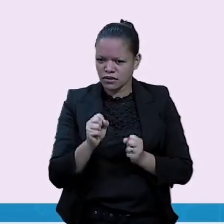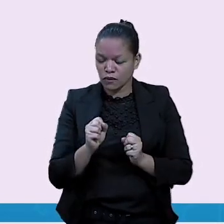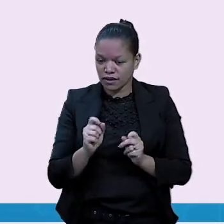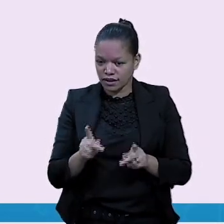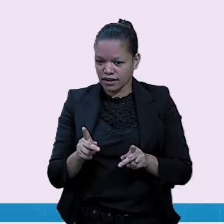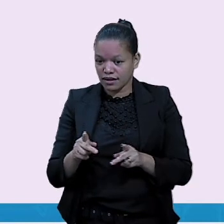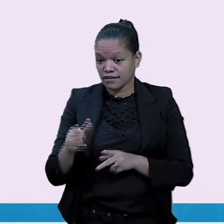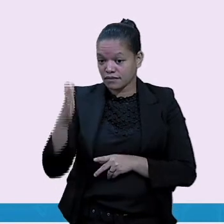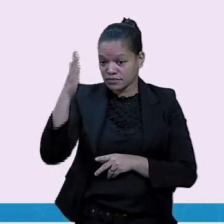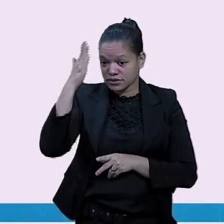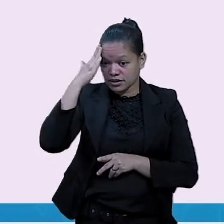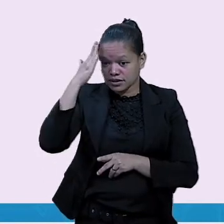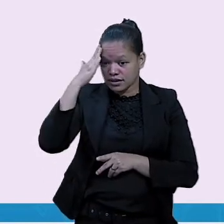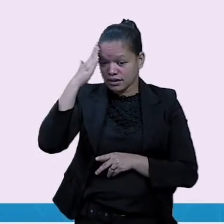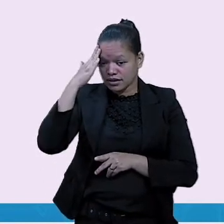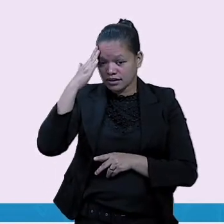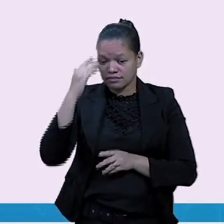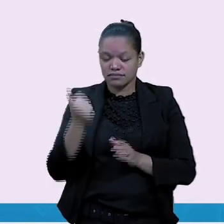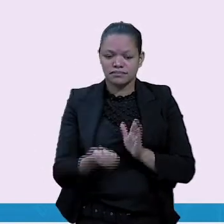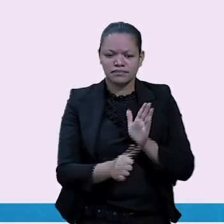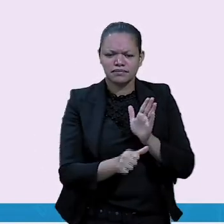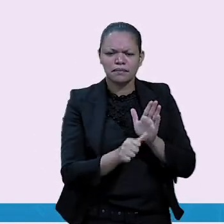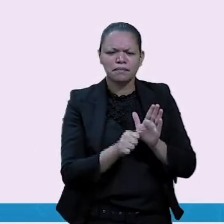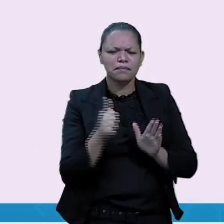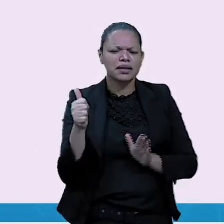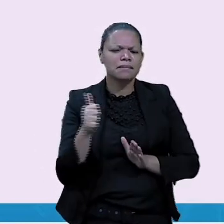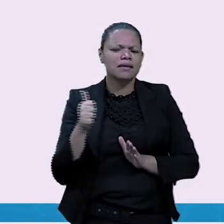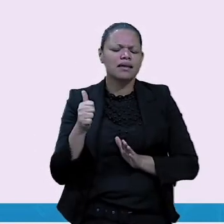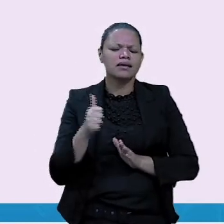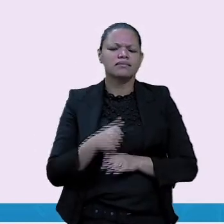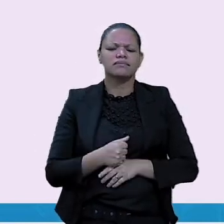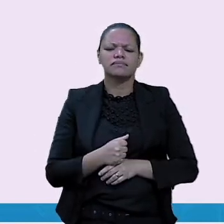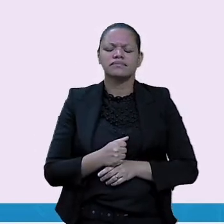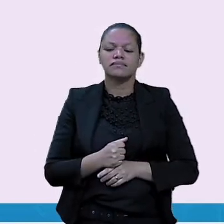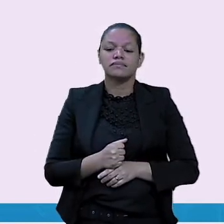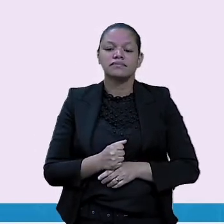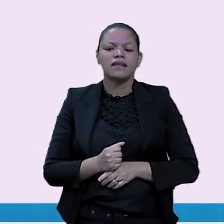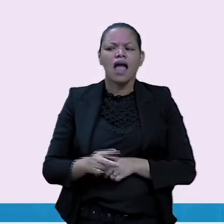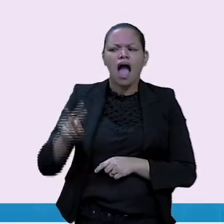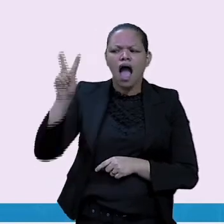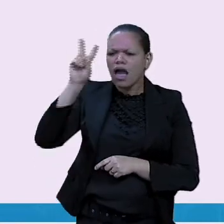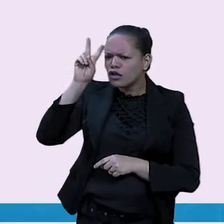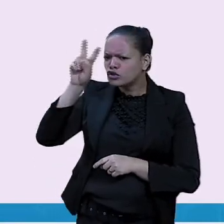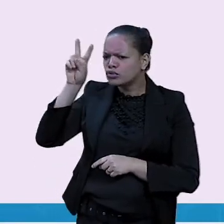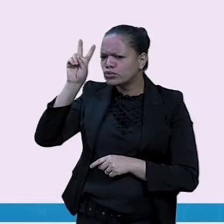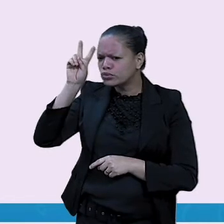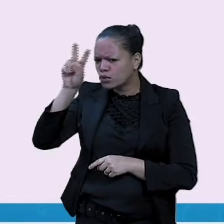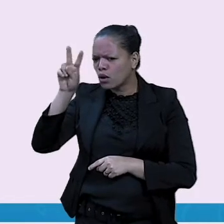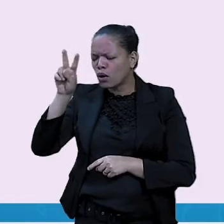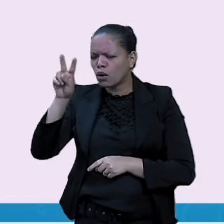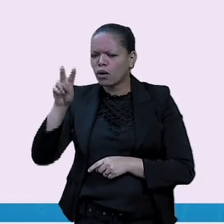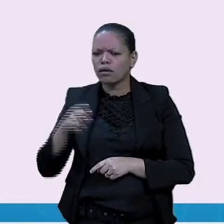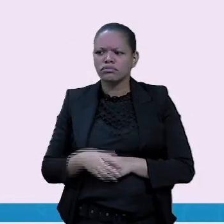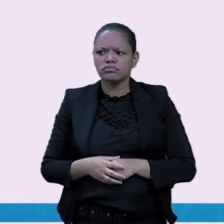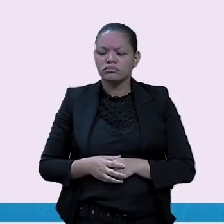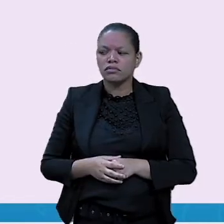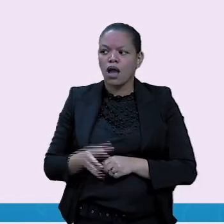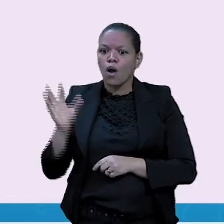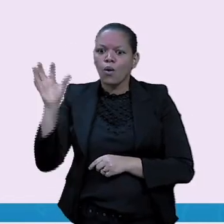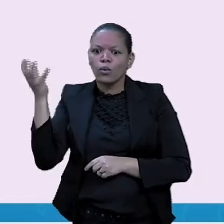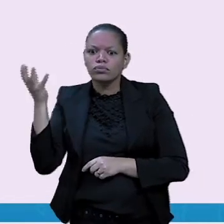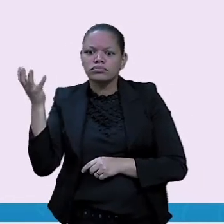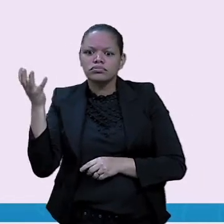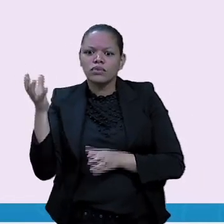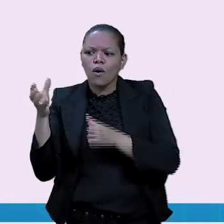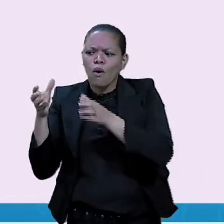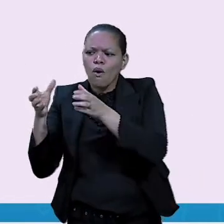entender a nossa tirinha. Primeiro, onde se passa a história, gente? Onde aconteceu esse fato aí que eu até